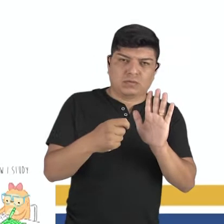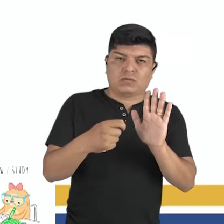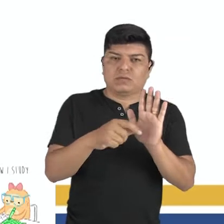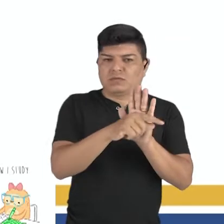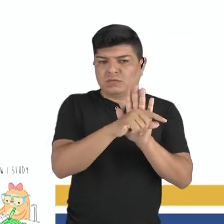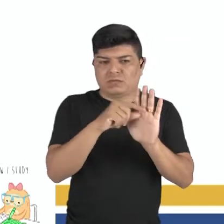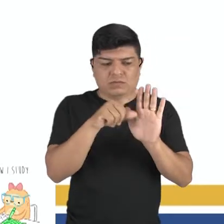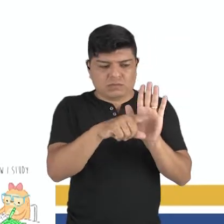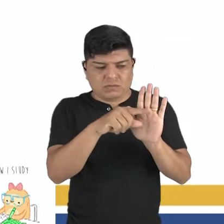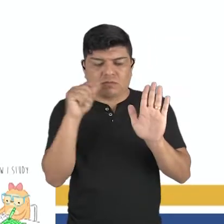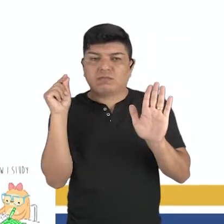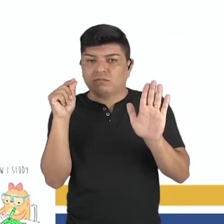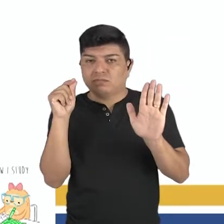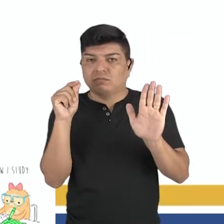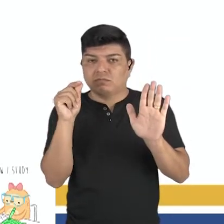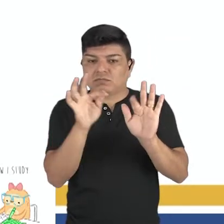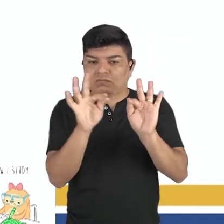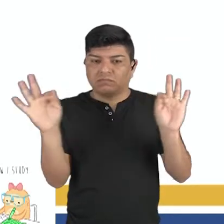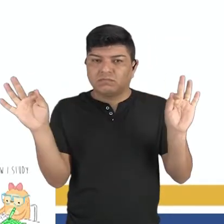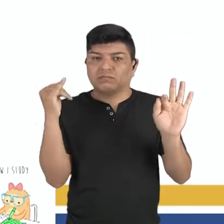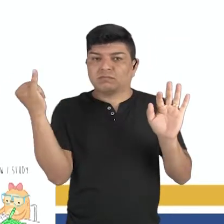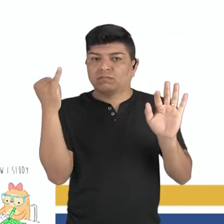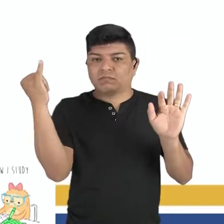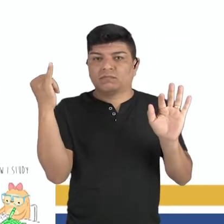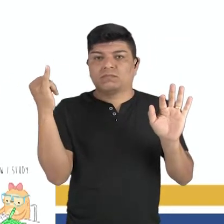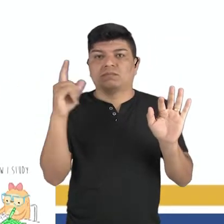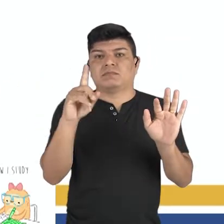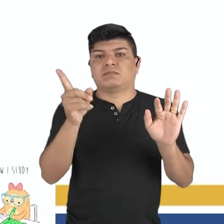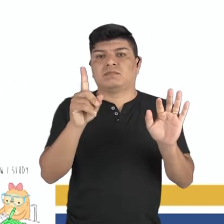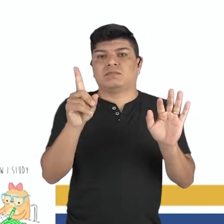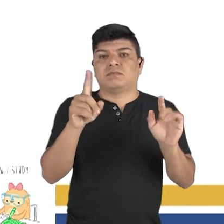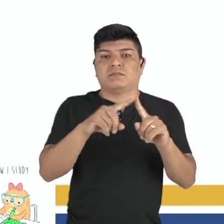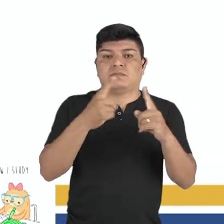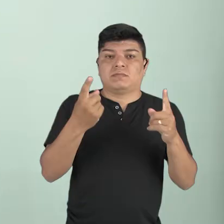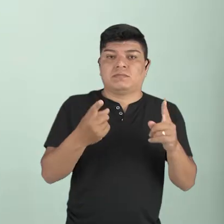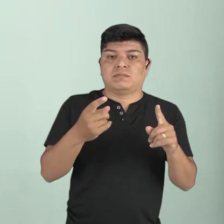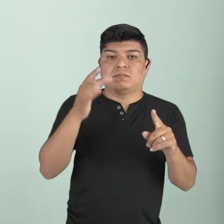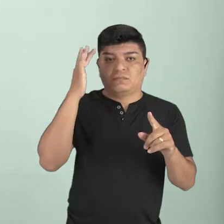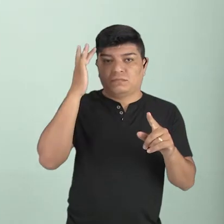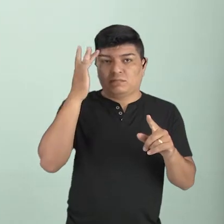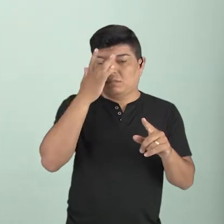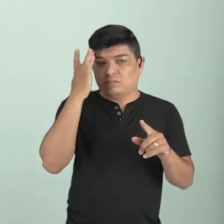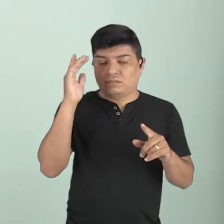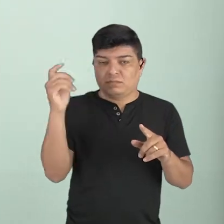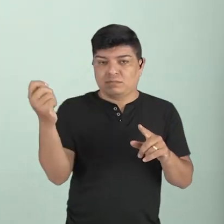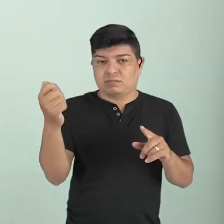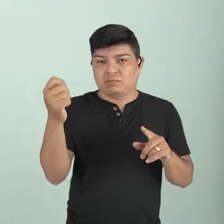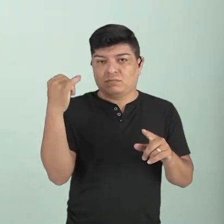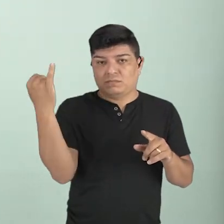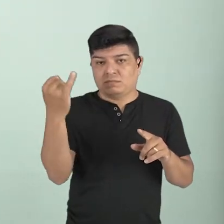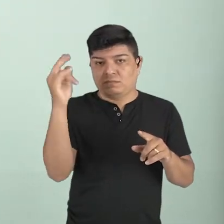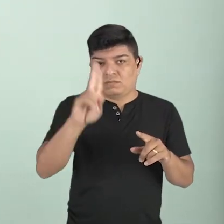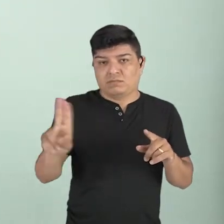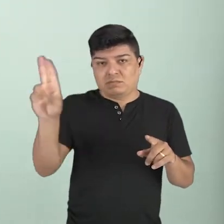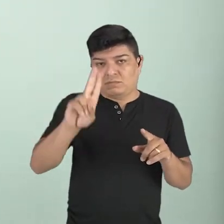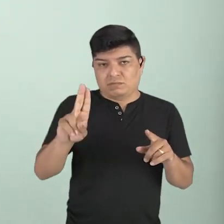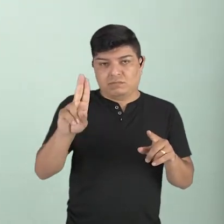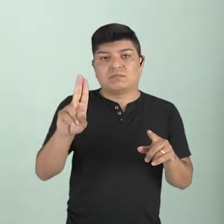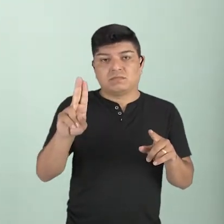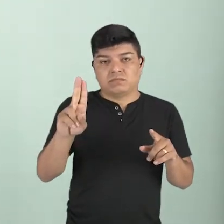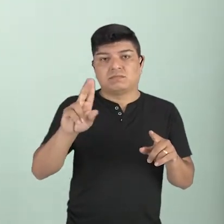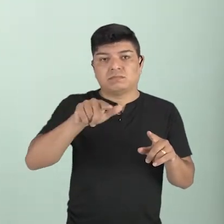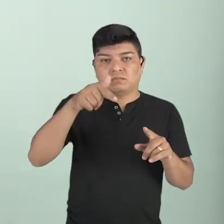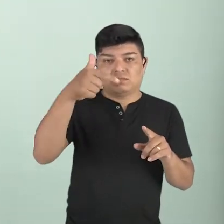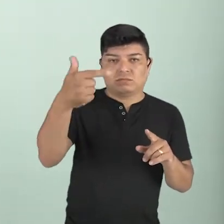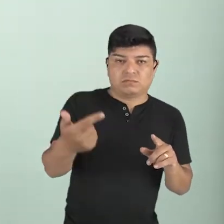vai grifar ideias importantes. Às vezes, o autor utilizou em um parágrafo uma ideia importante, explicou e utilizou